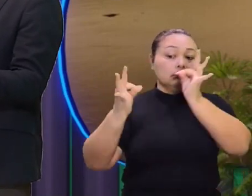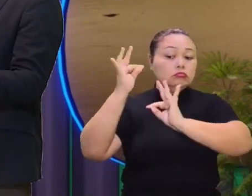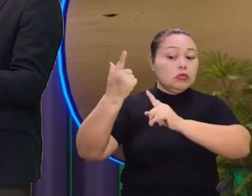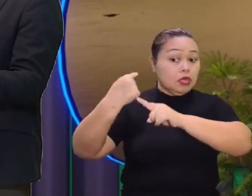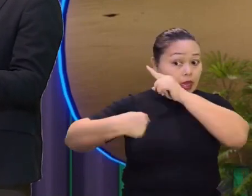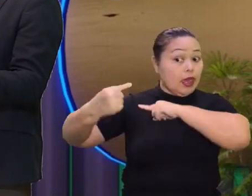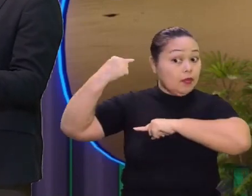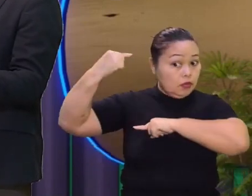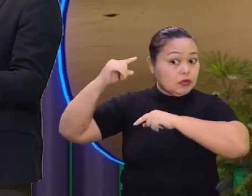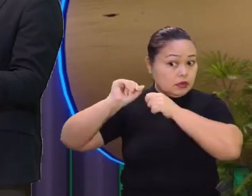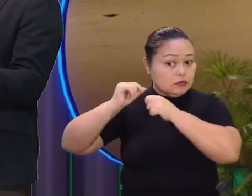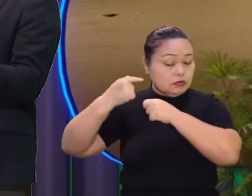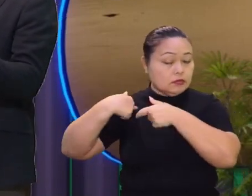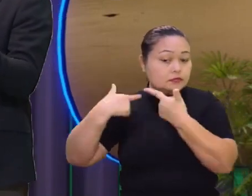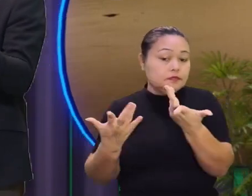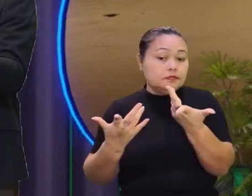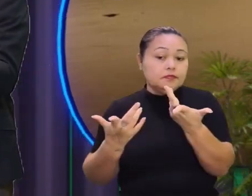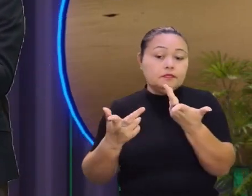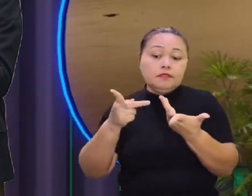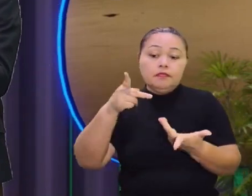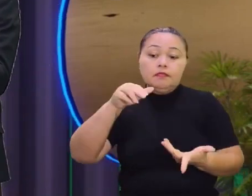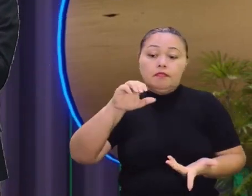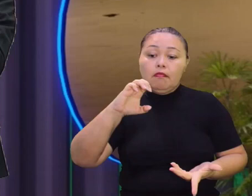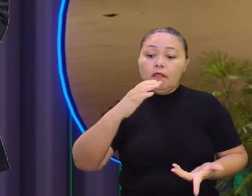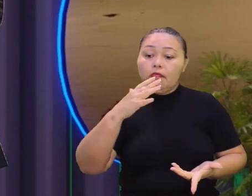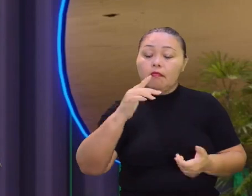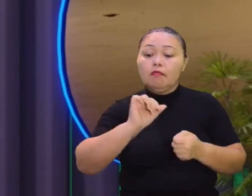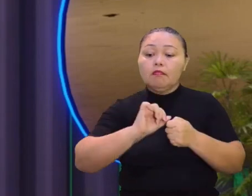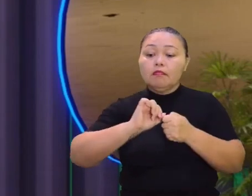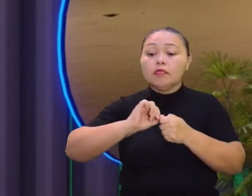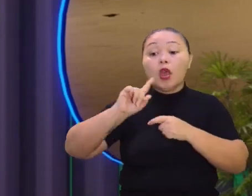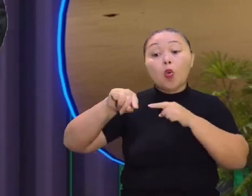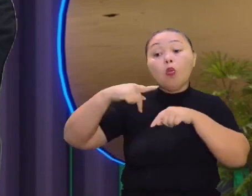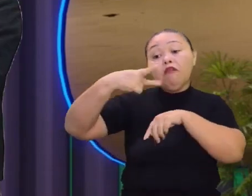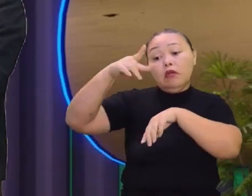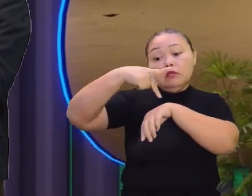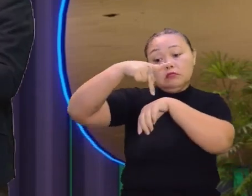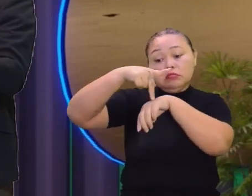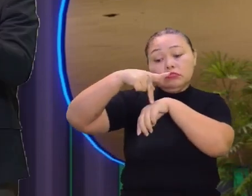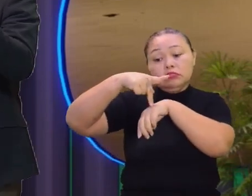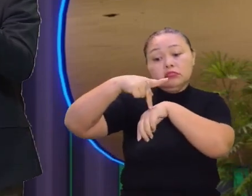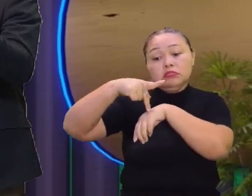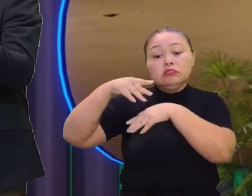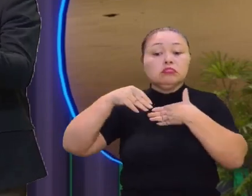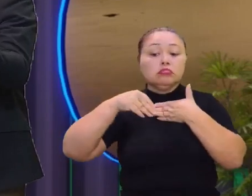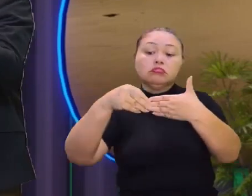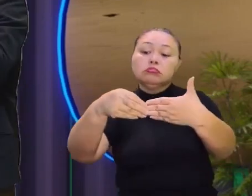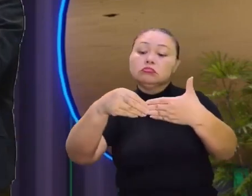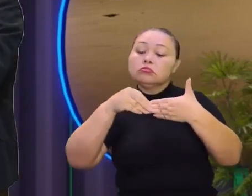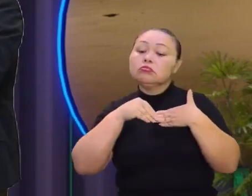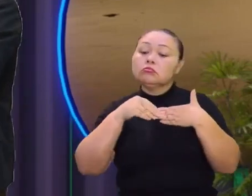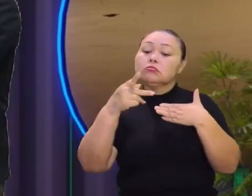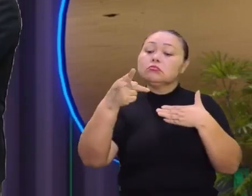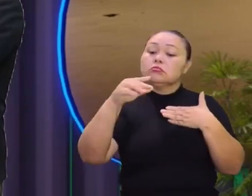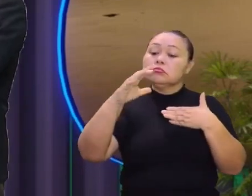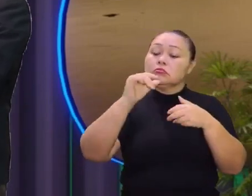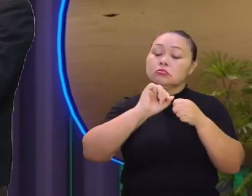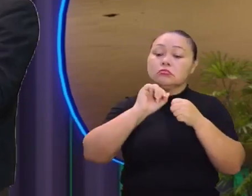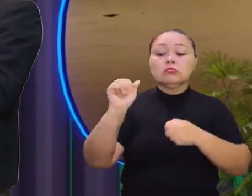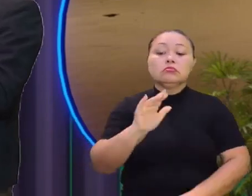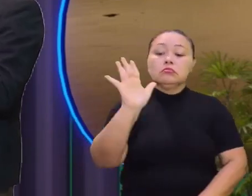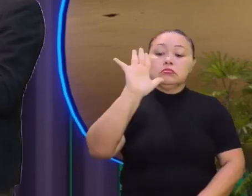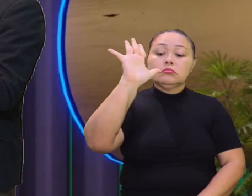da época. Muito bem. As peças vinham importadas, o transporte dessas peças